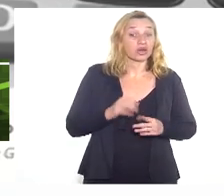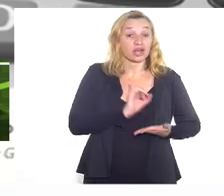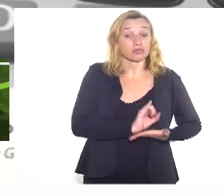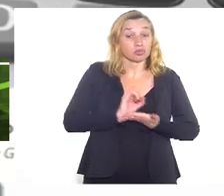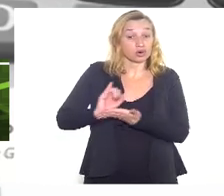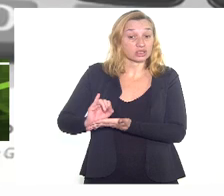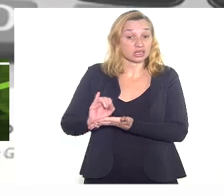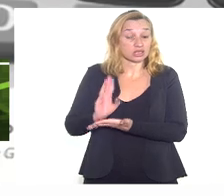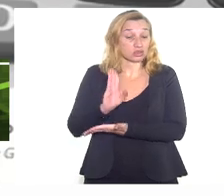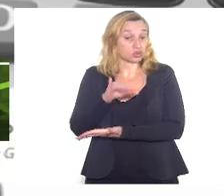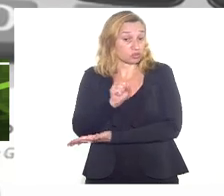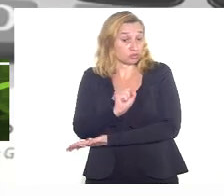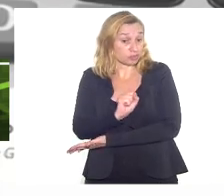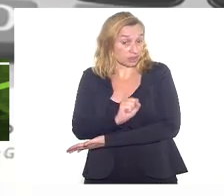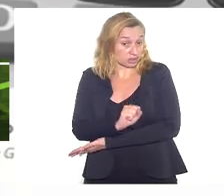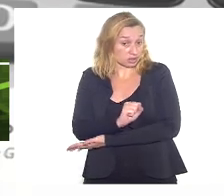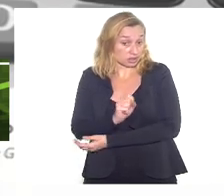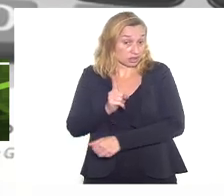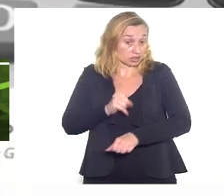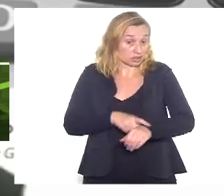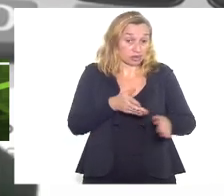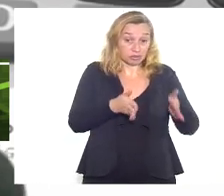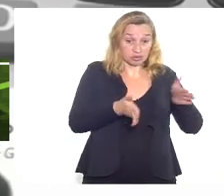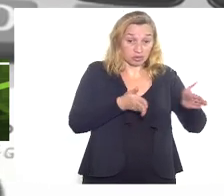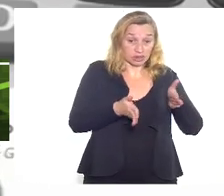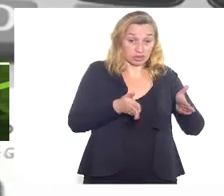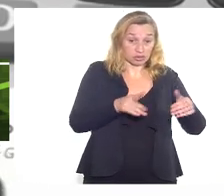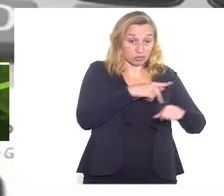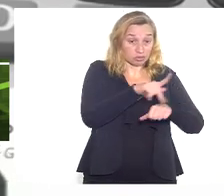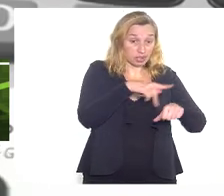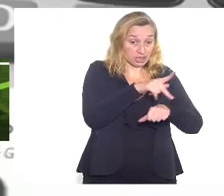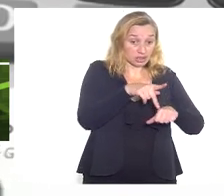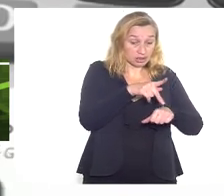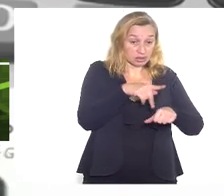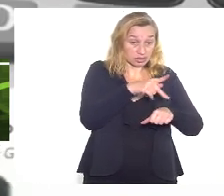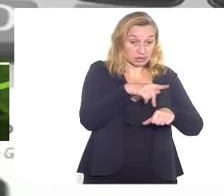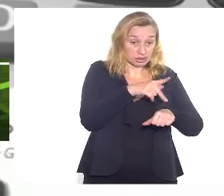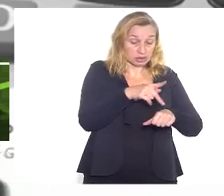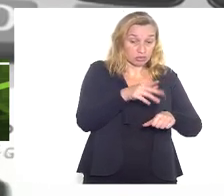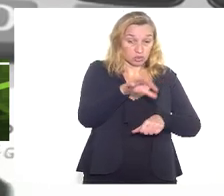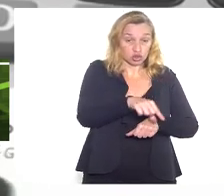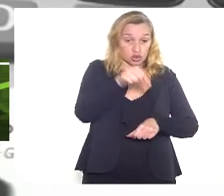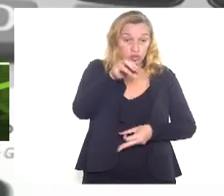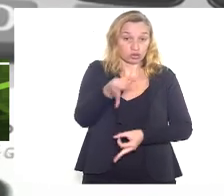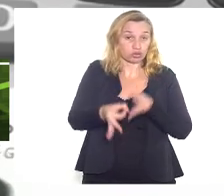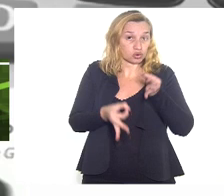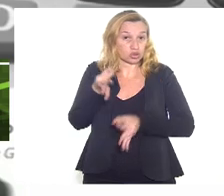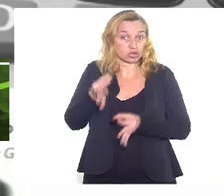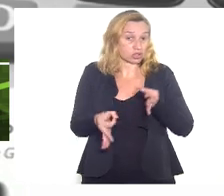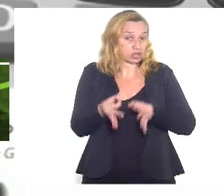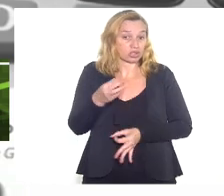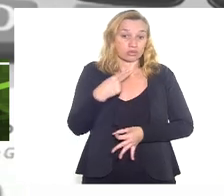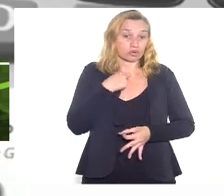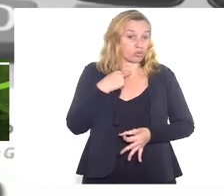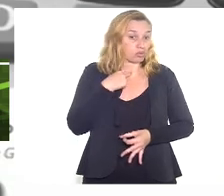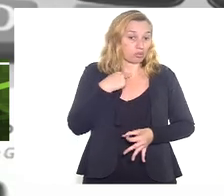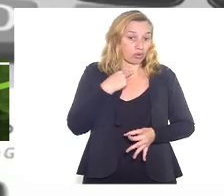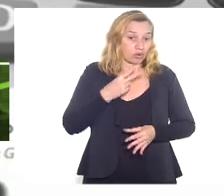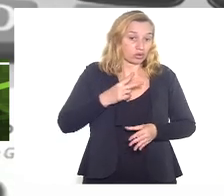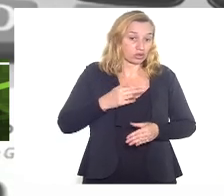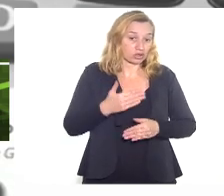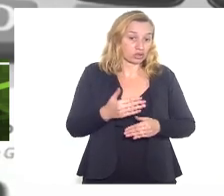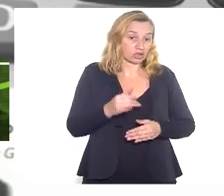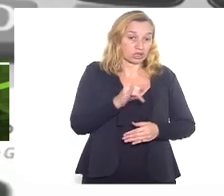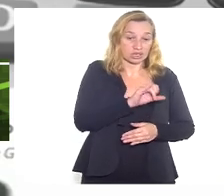bem cuja admissão é temporária no país, por decisão do Supremo, ela não deve desencadear